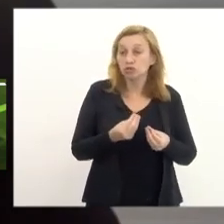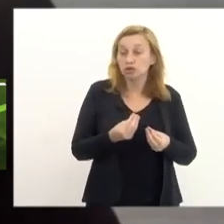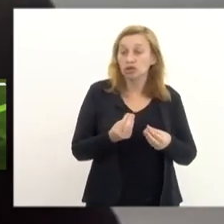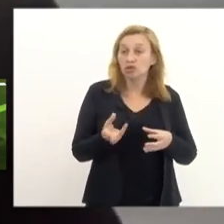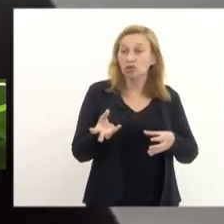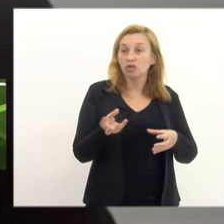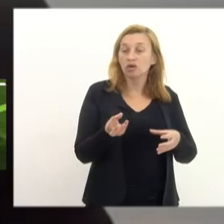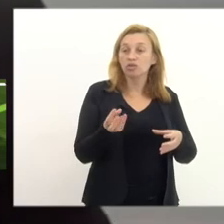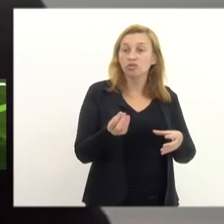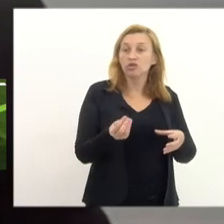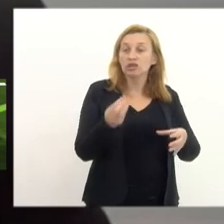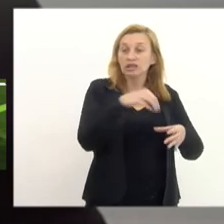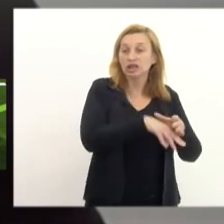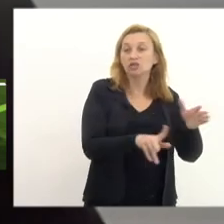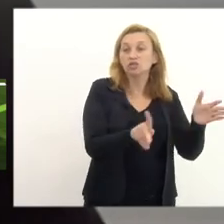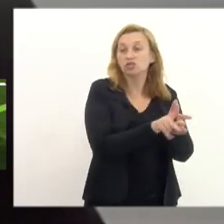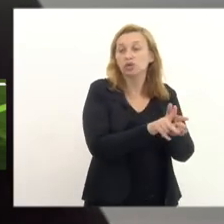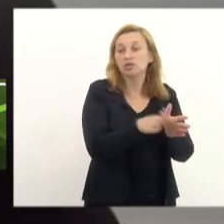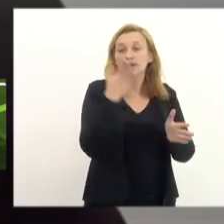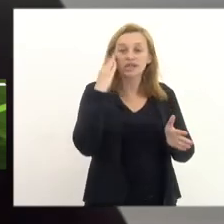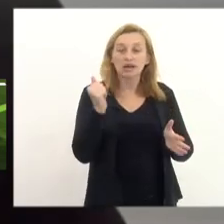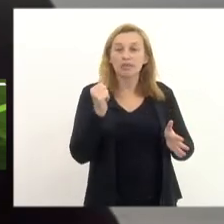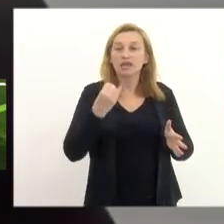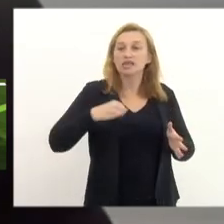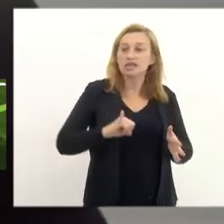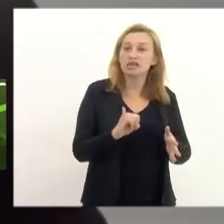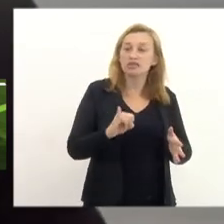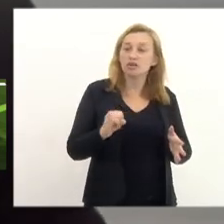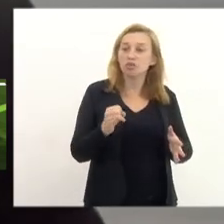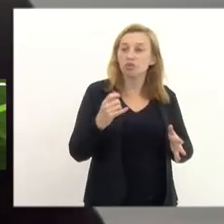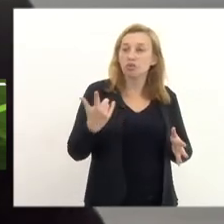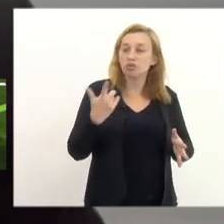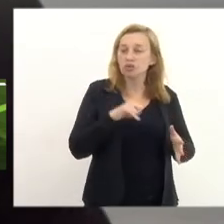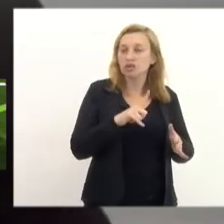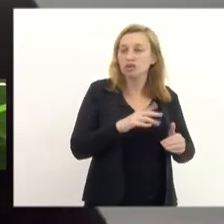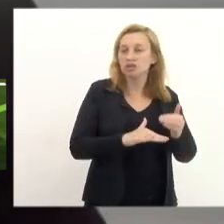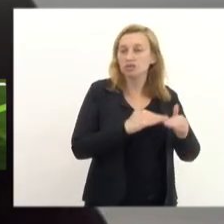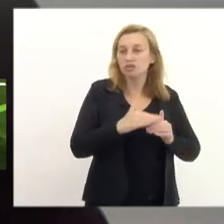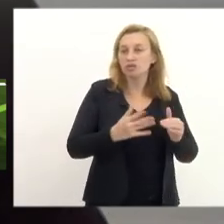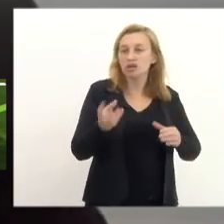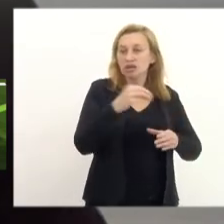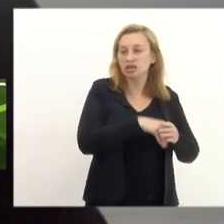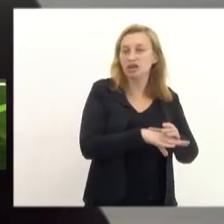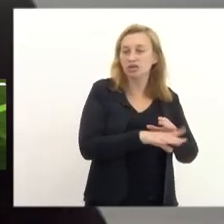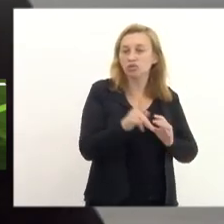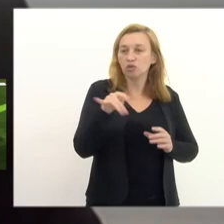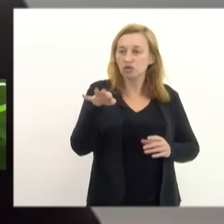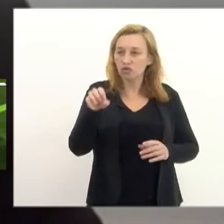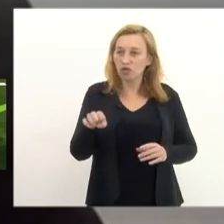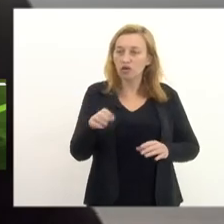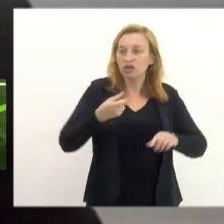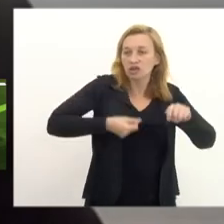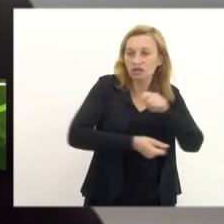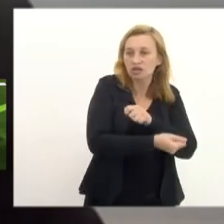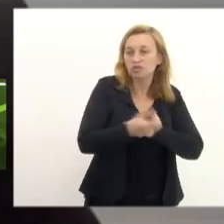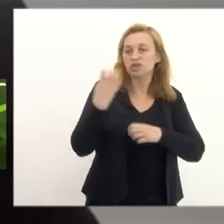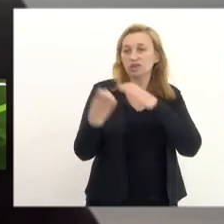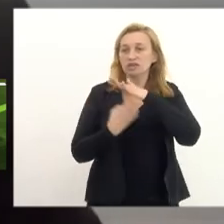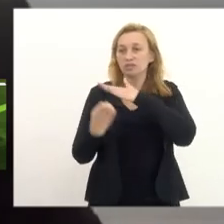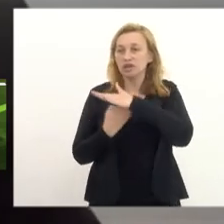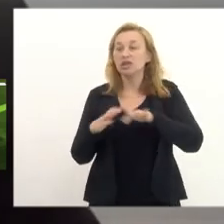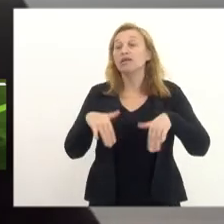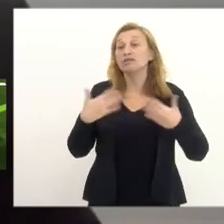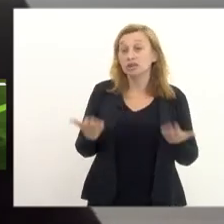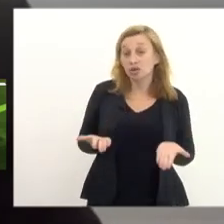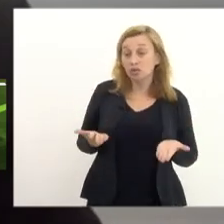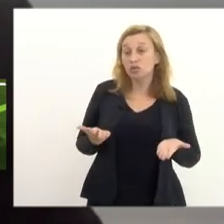economics desses projetos para saber se eles vão ranquear minimamente dentro do portfólio de investimento das empresas.